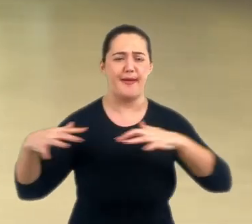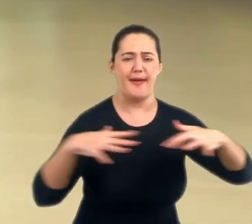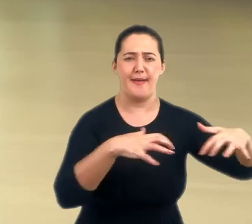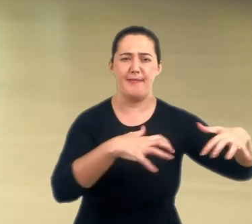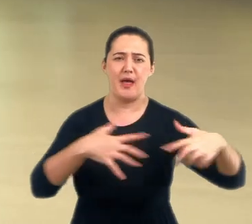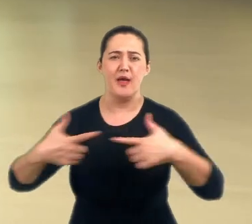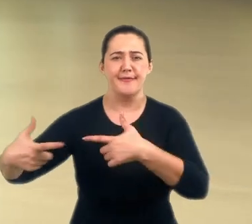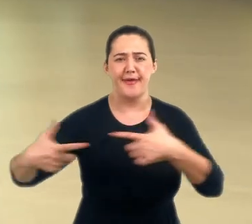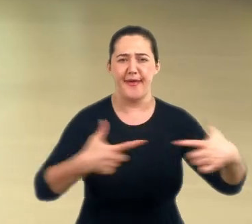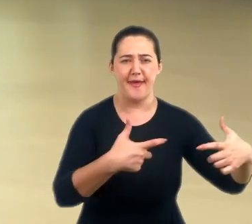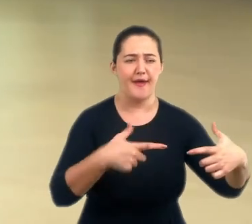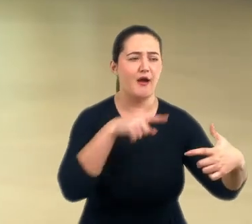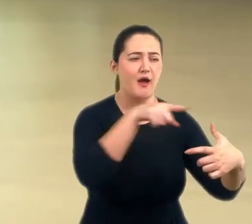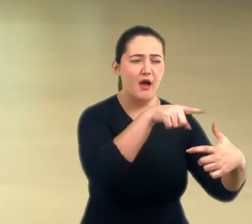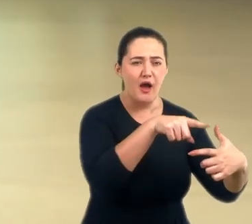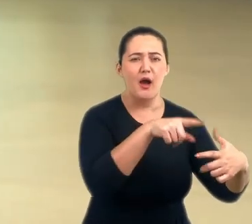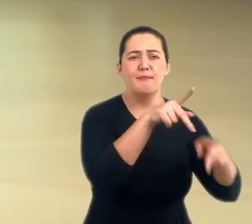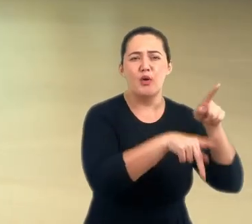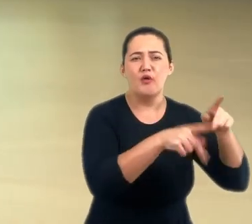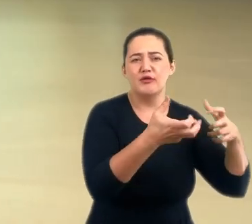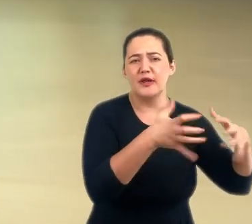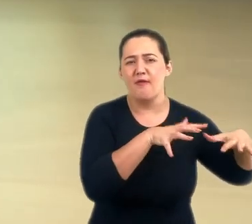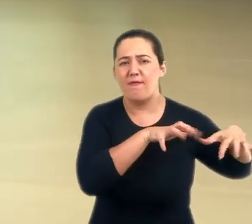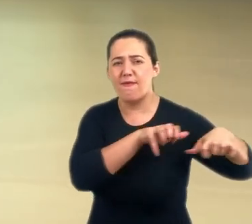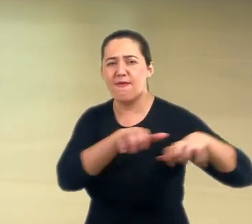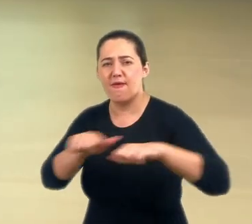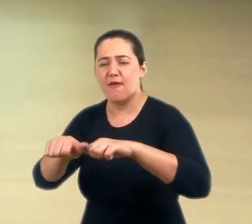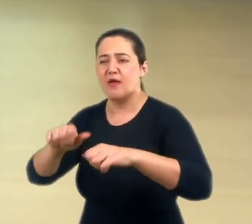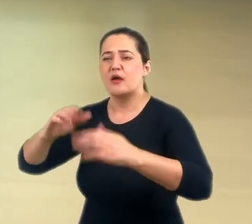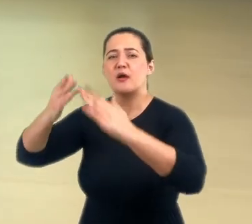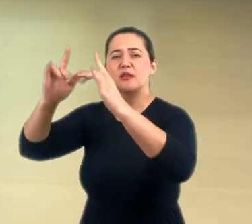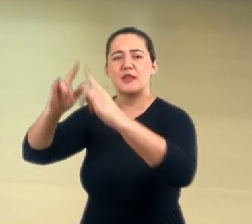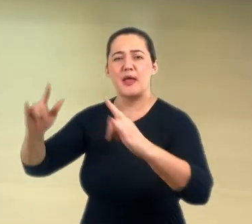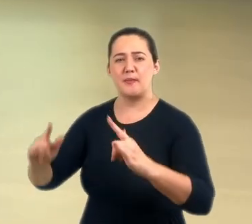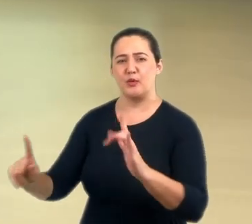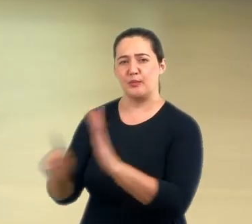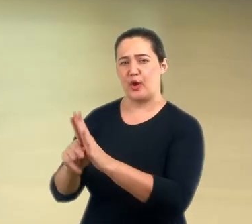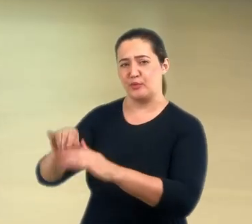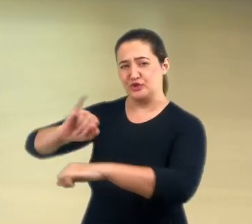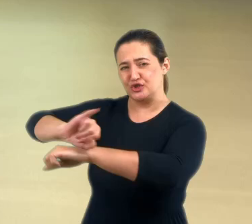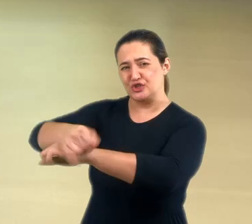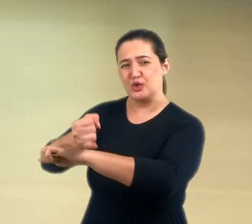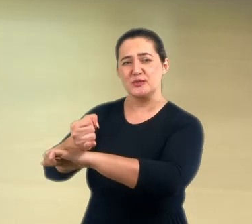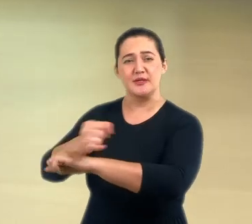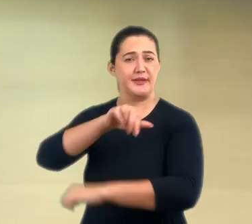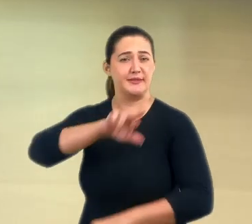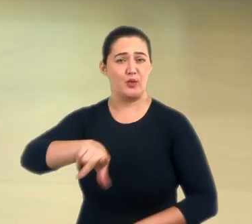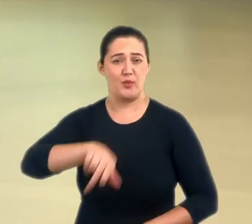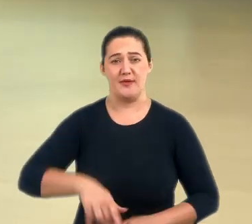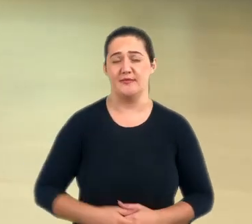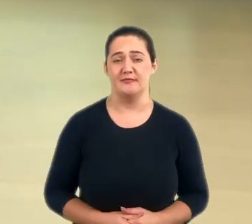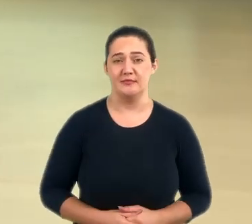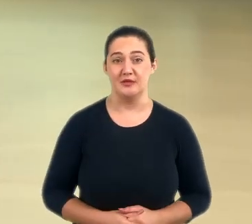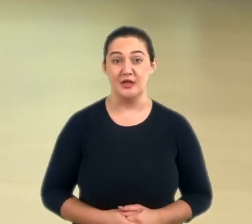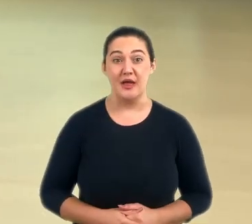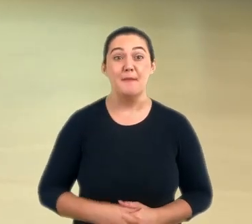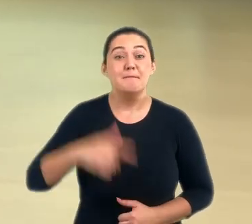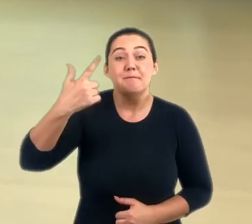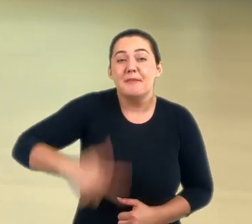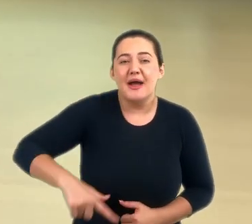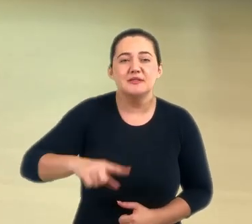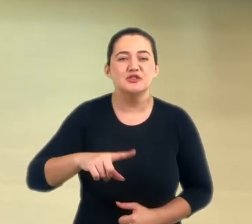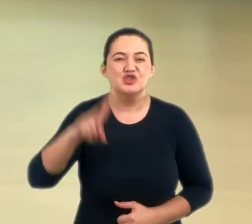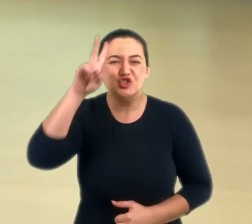com exércitos pagãos poluindo o templo terrestre de Jerusalém. Daniel 8 vai além de qualquer